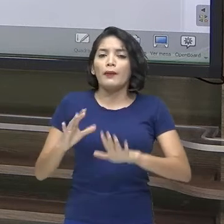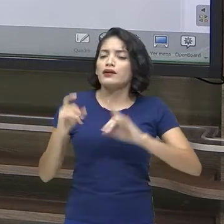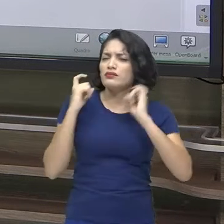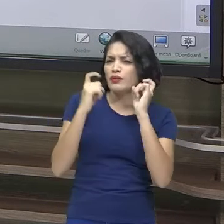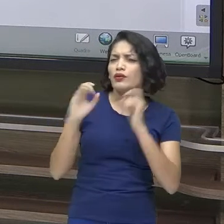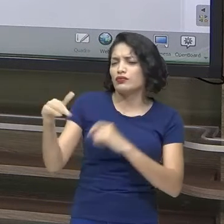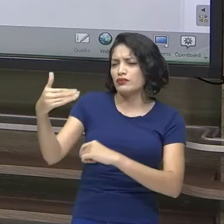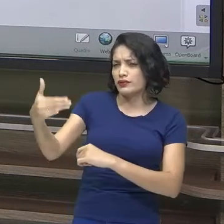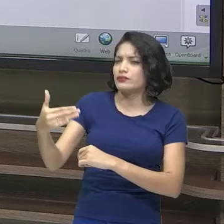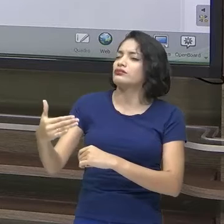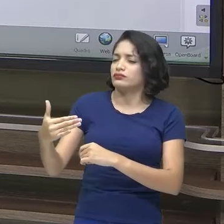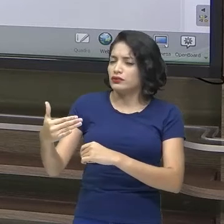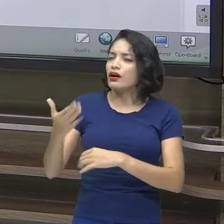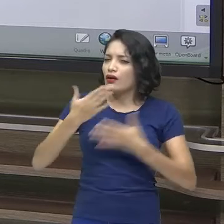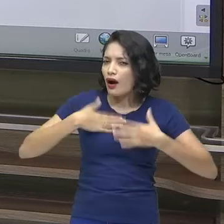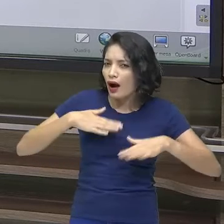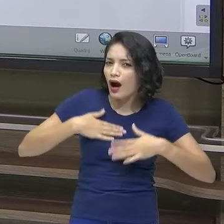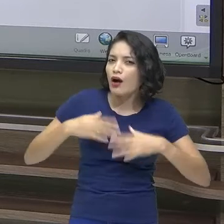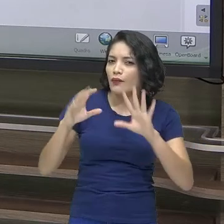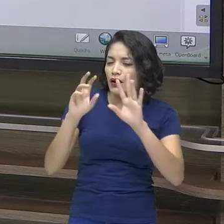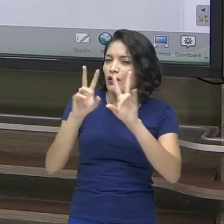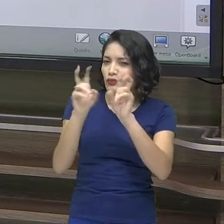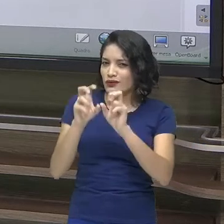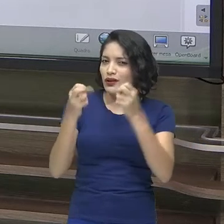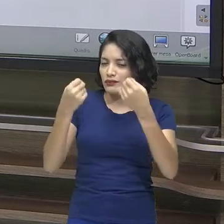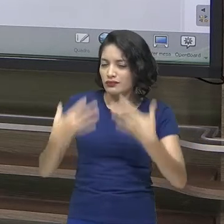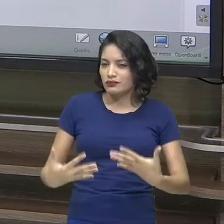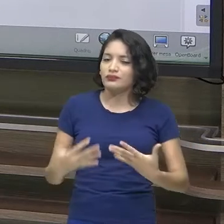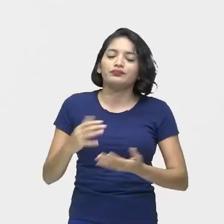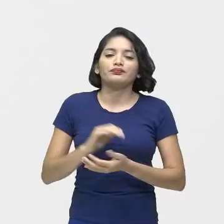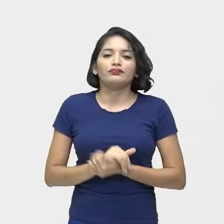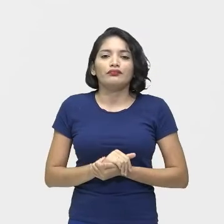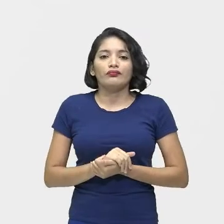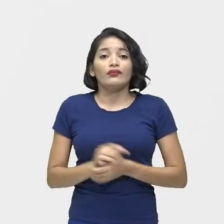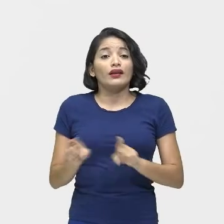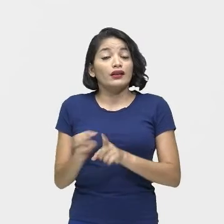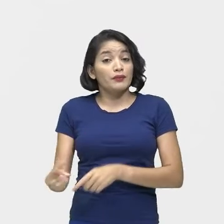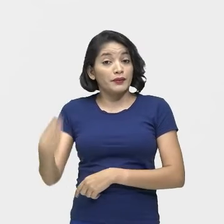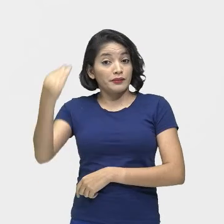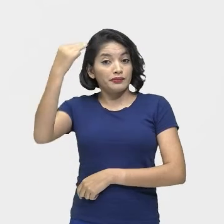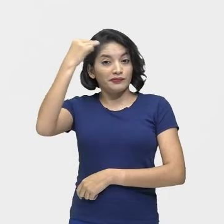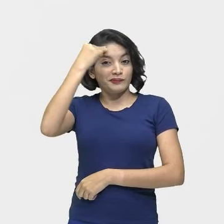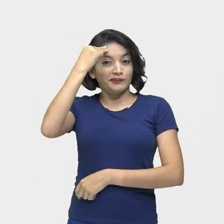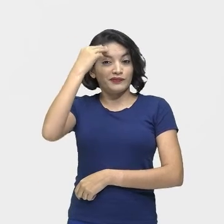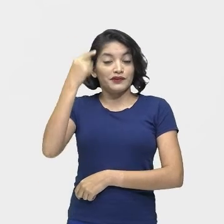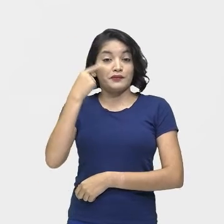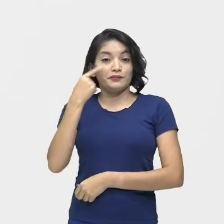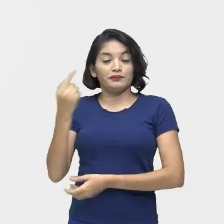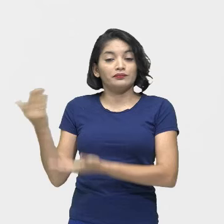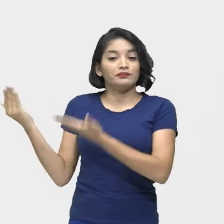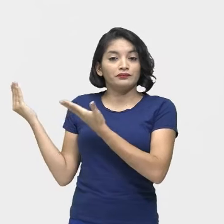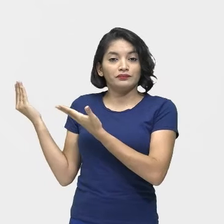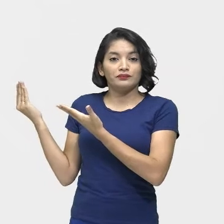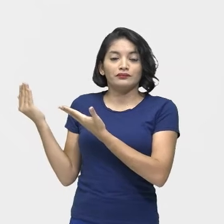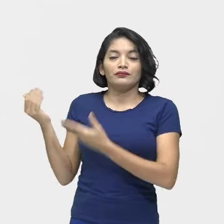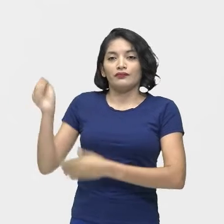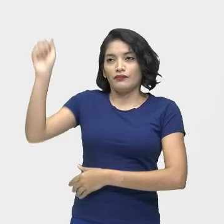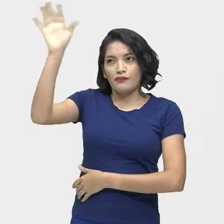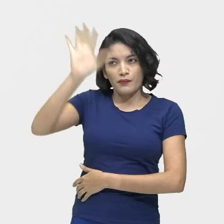mais pausadamente para frente, tá bom? Fiquem tranquilos. E para ficar na memória, por último, olha aí, temos o